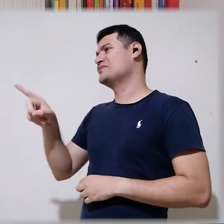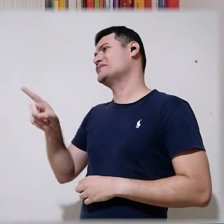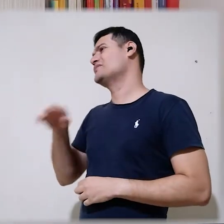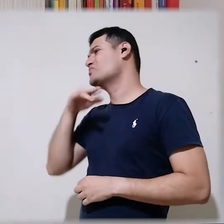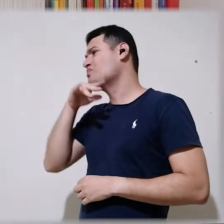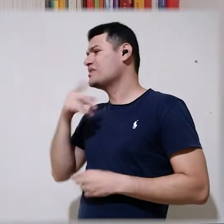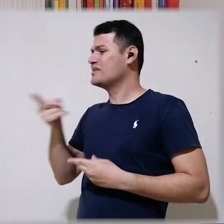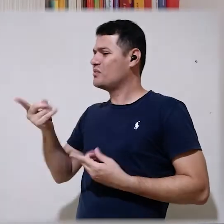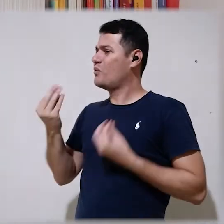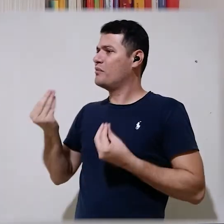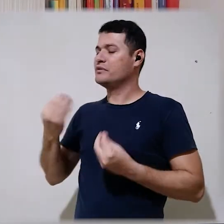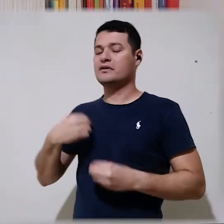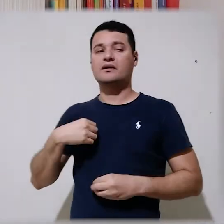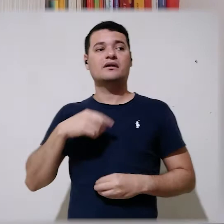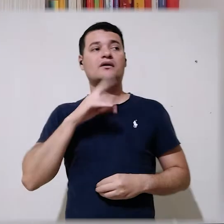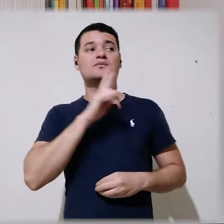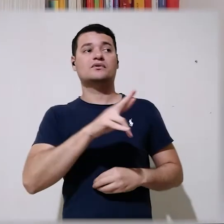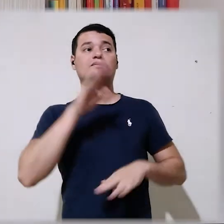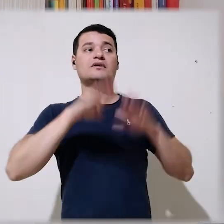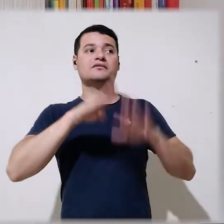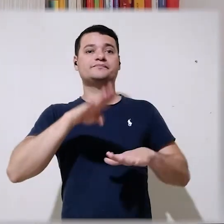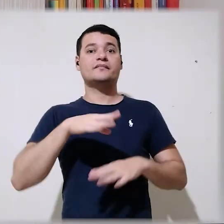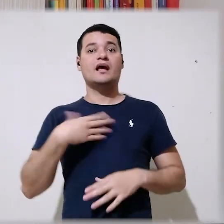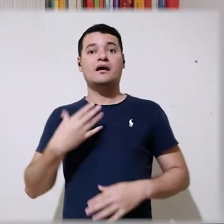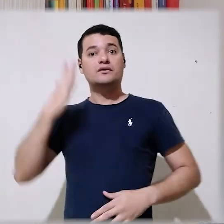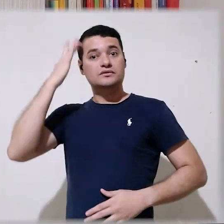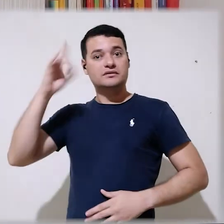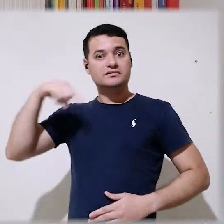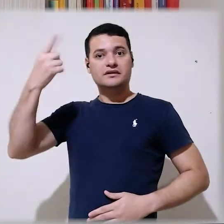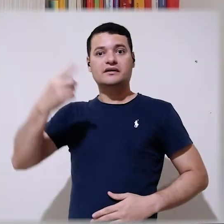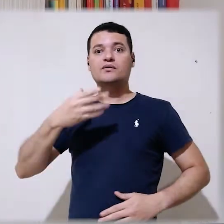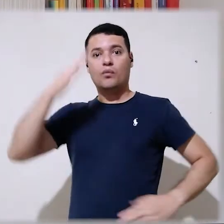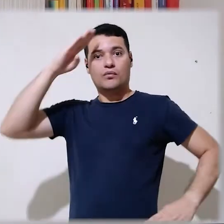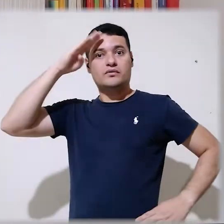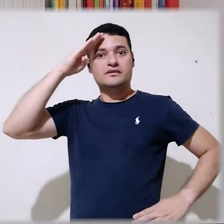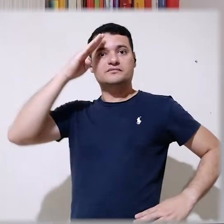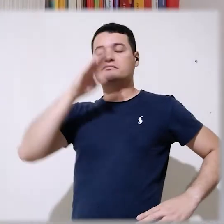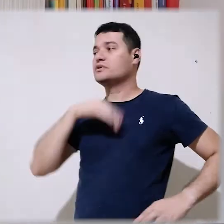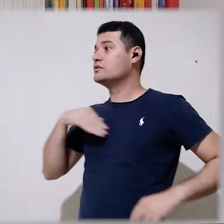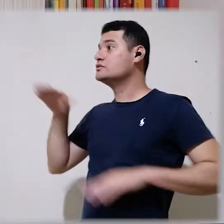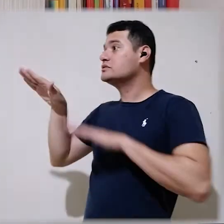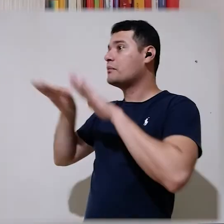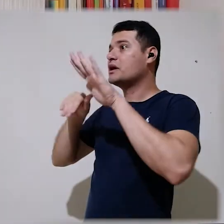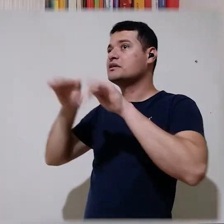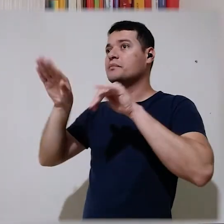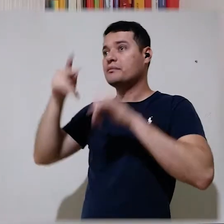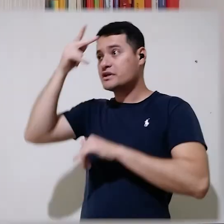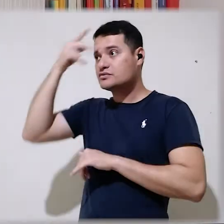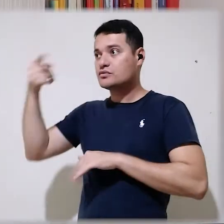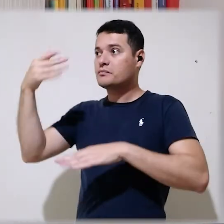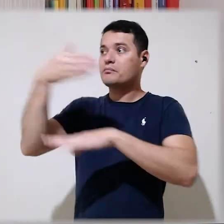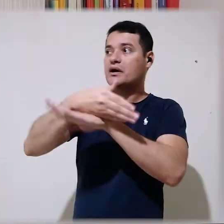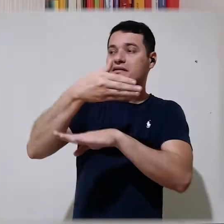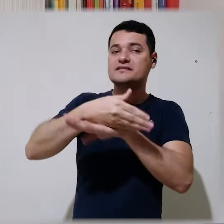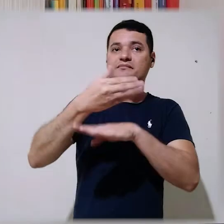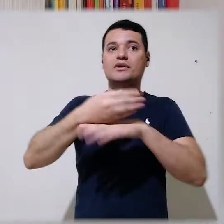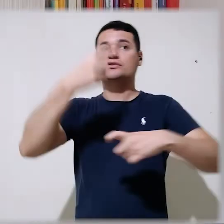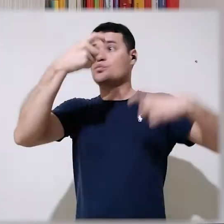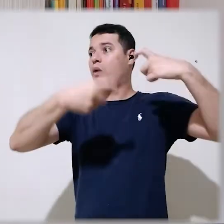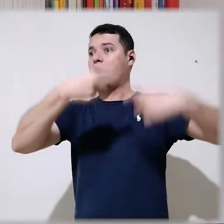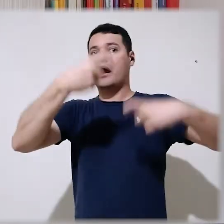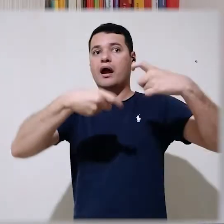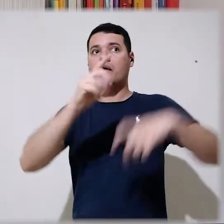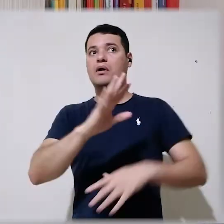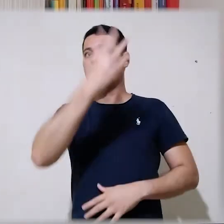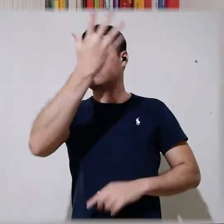respondeu: "Talvez." No dia seguinte, oficiais do exército apareceram com o objetivo de recrutar soldados para uma grande guerra